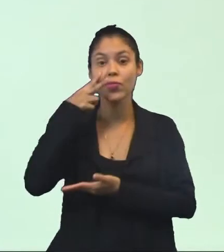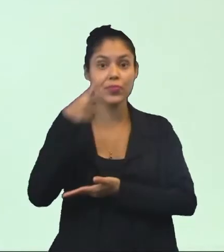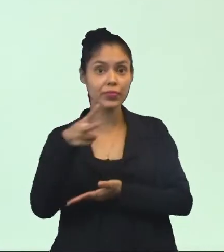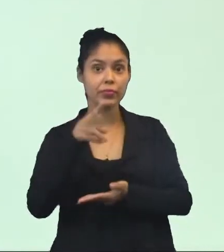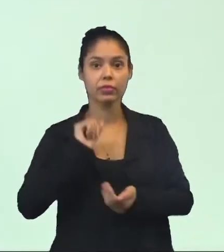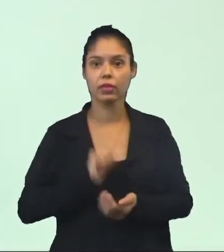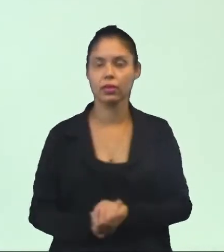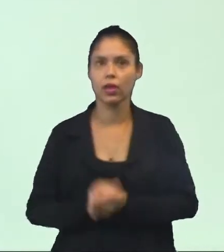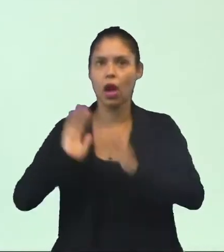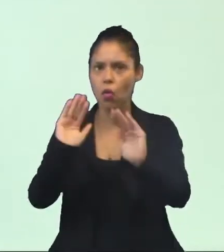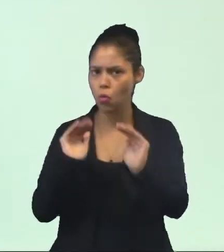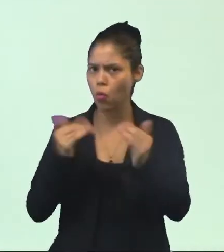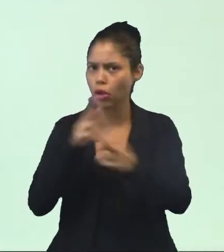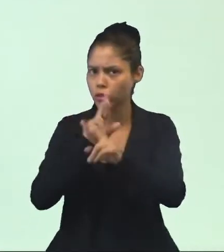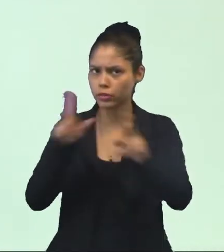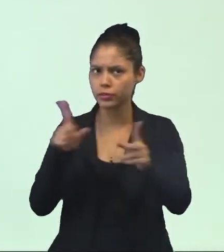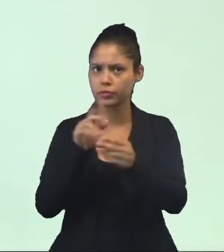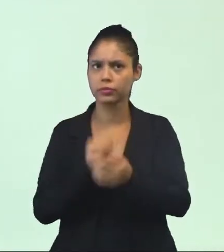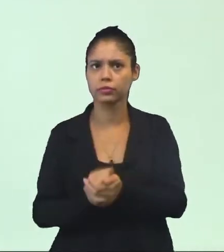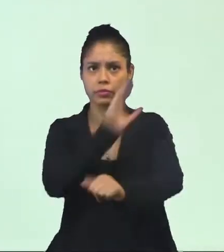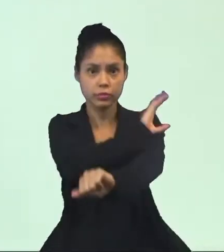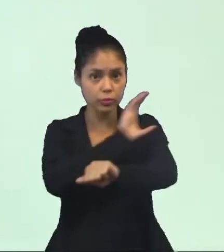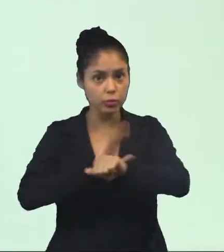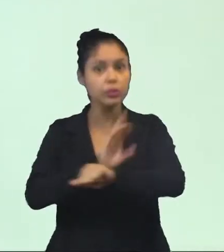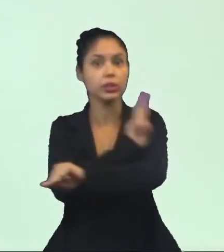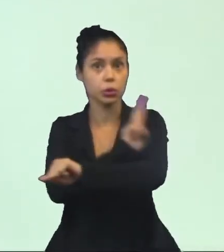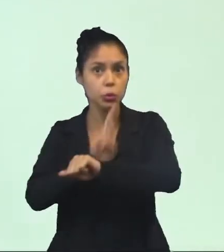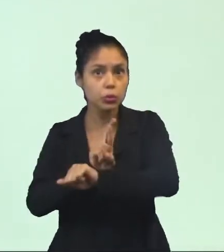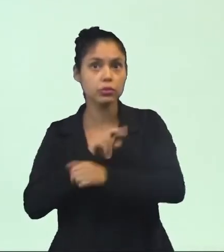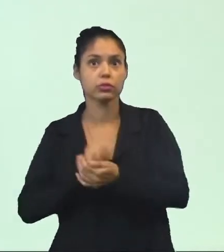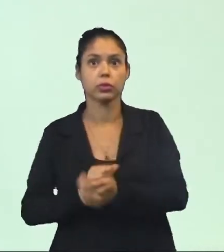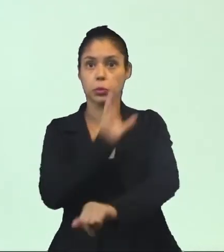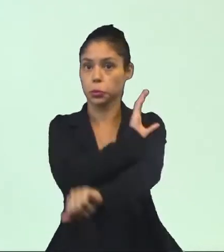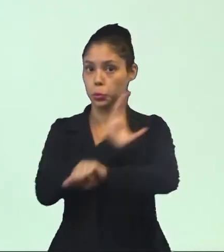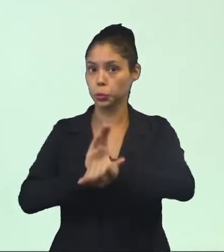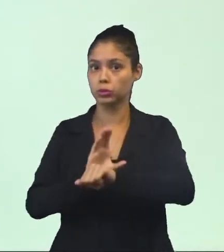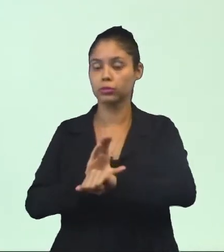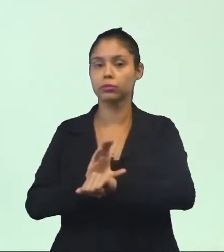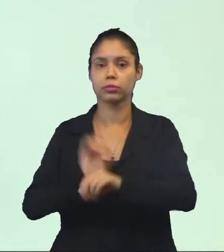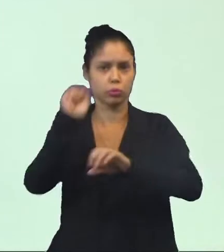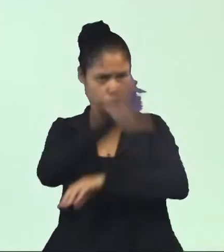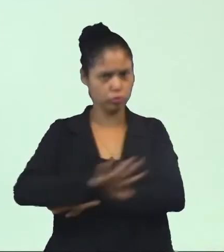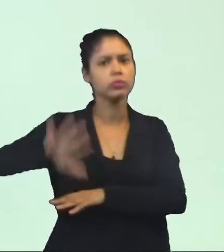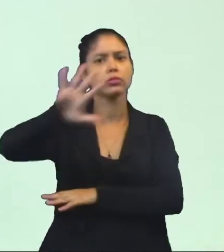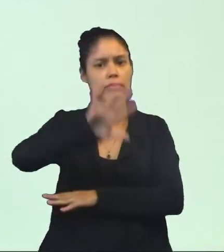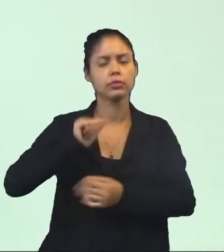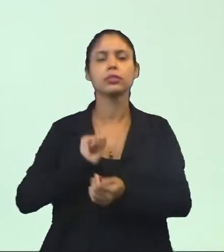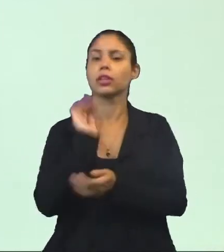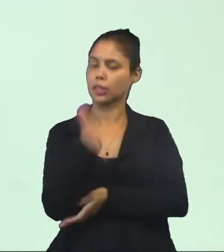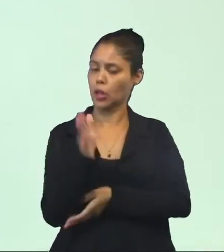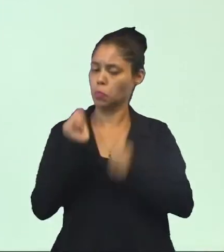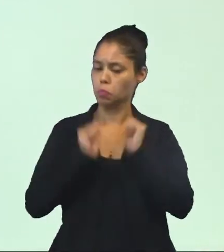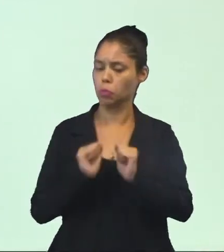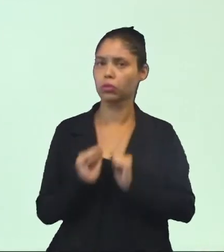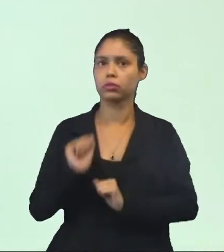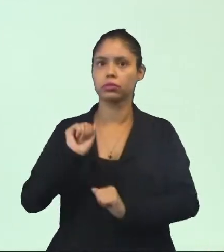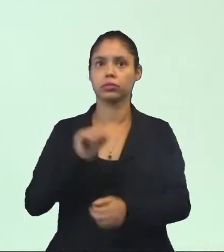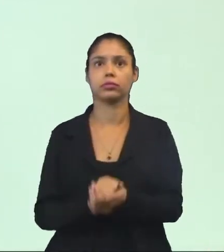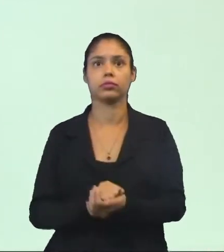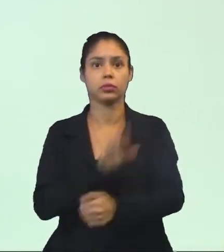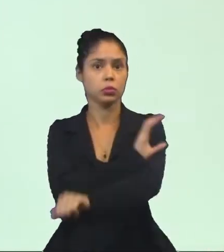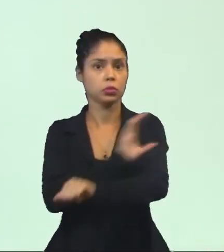ver qual é a diferença entre a cultura religiosa e a cultura de um modo geral, que a gente até pode chamar cultura